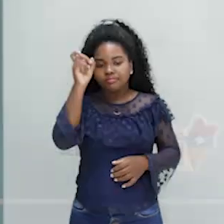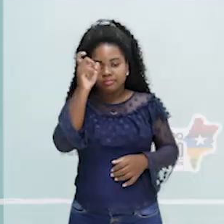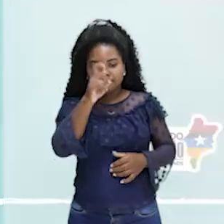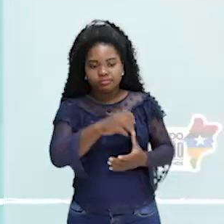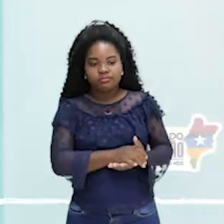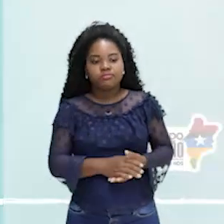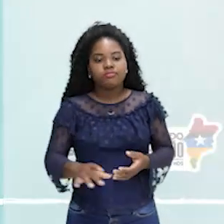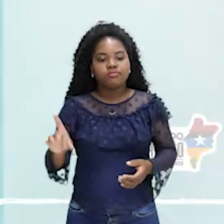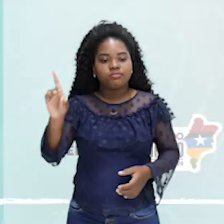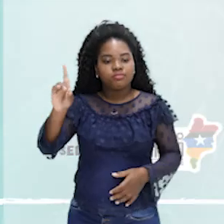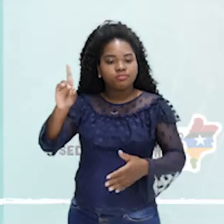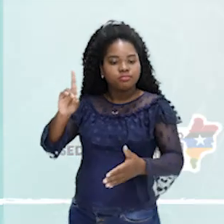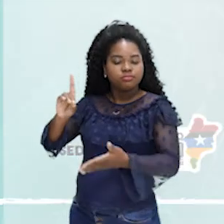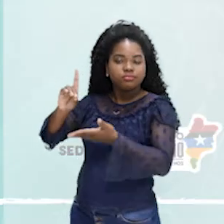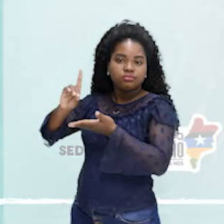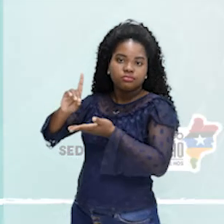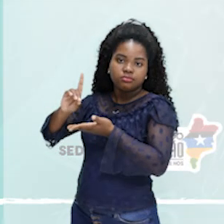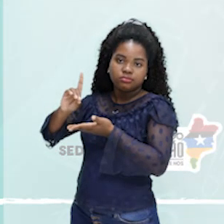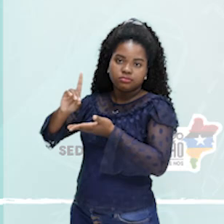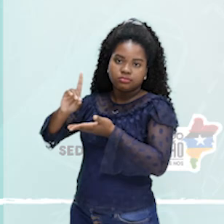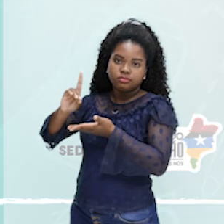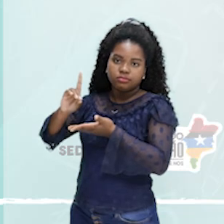humor. E a resposta certa é a letra D,